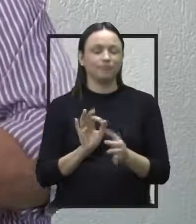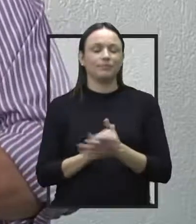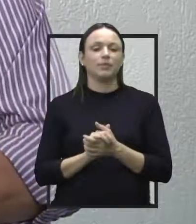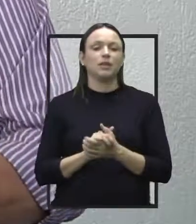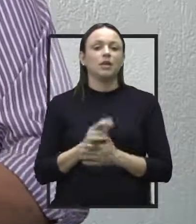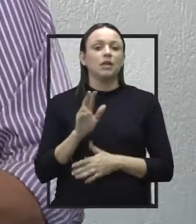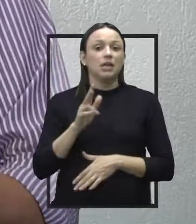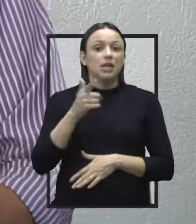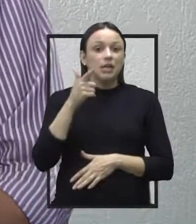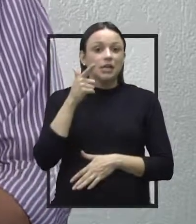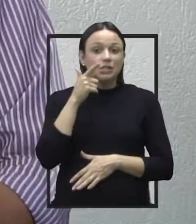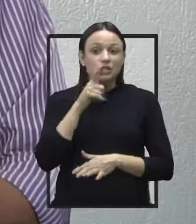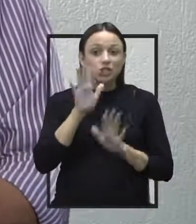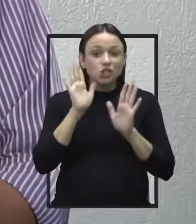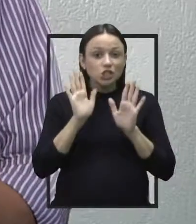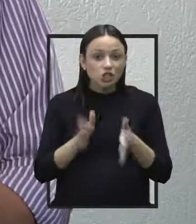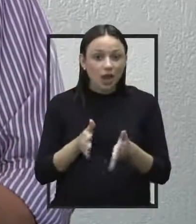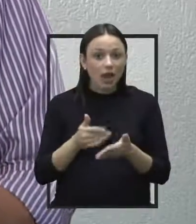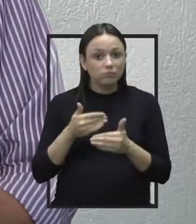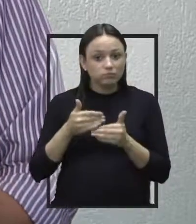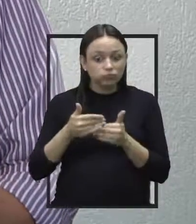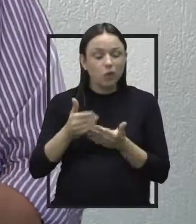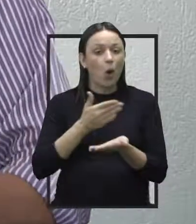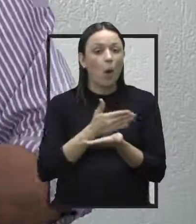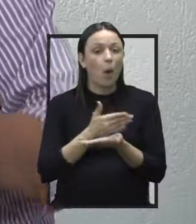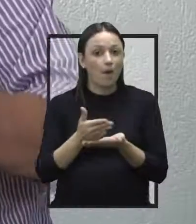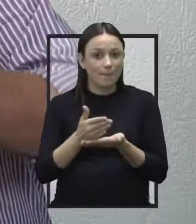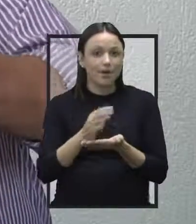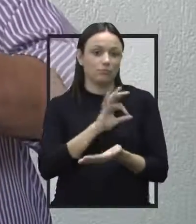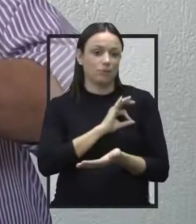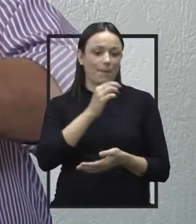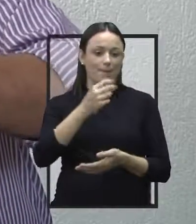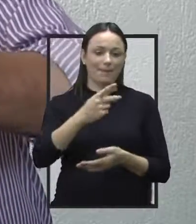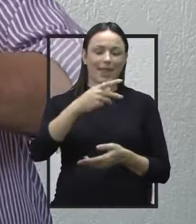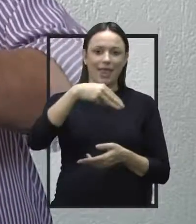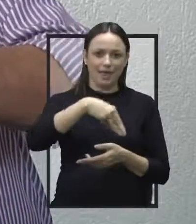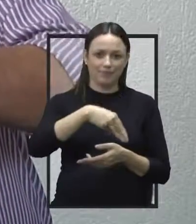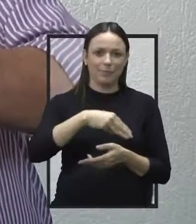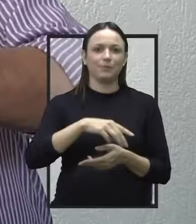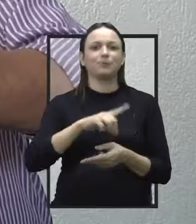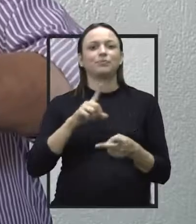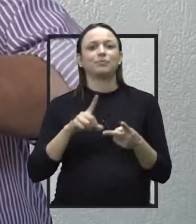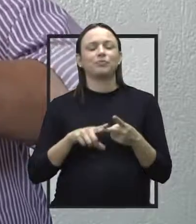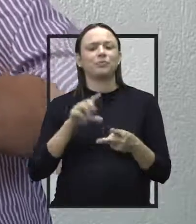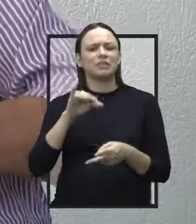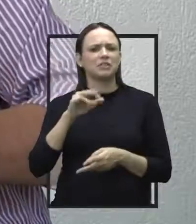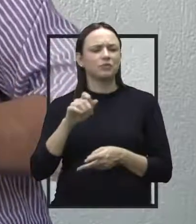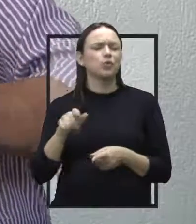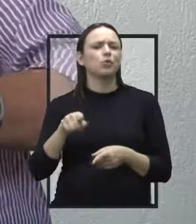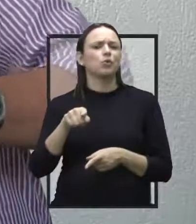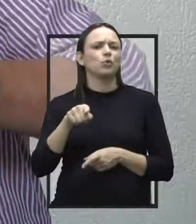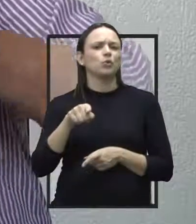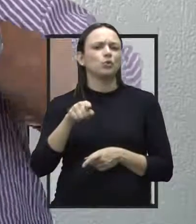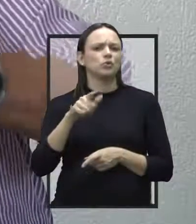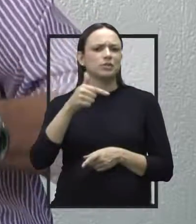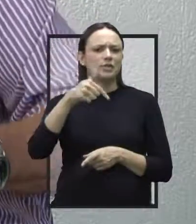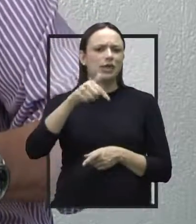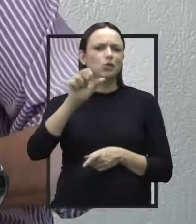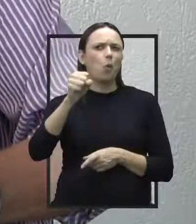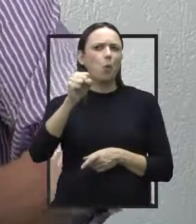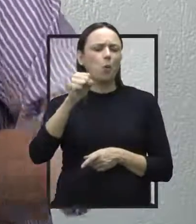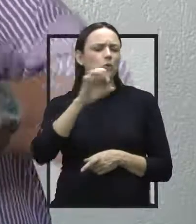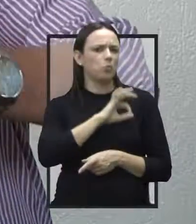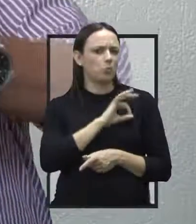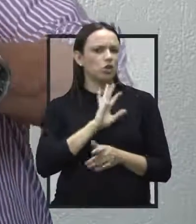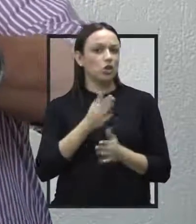já funcionando a atividade delegada com a Polícia Militar, que já temos aí aproximadamente acho que 7 ou 8 policiais já